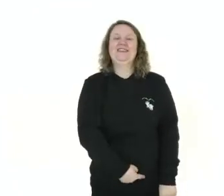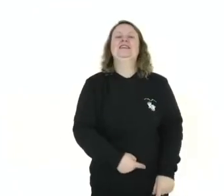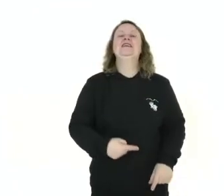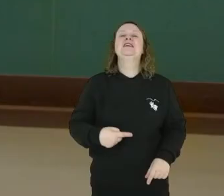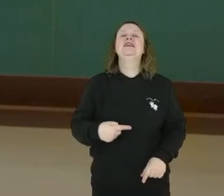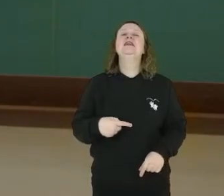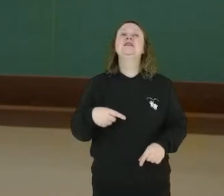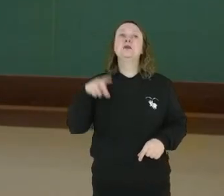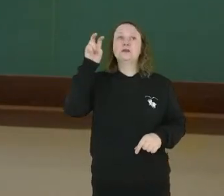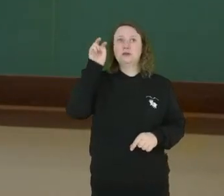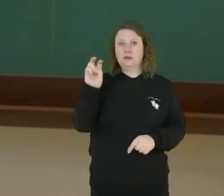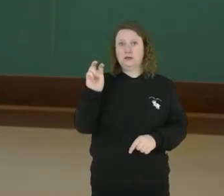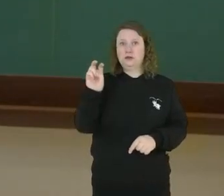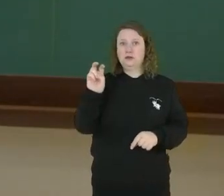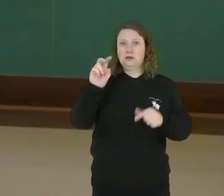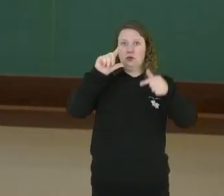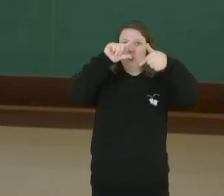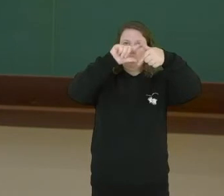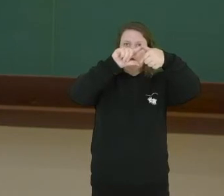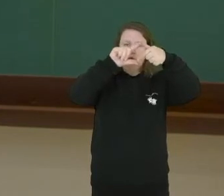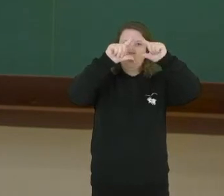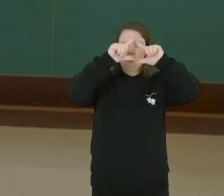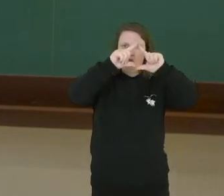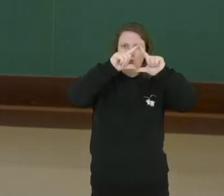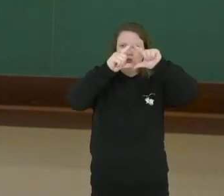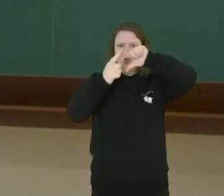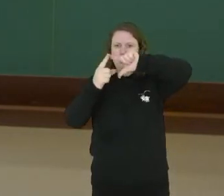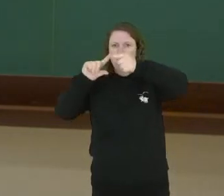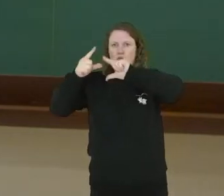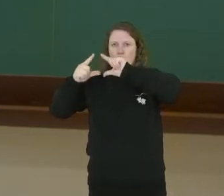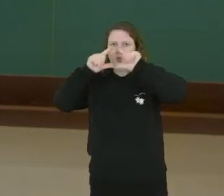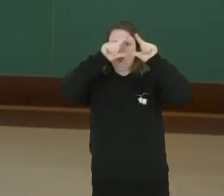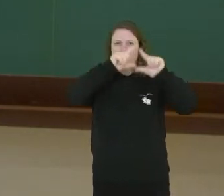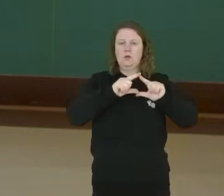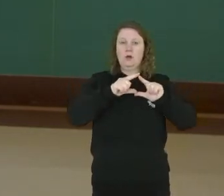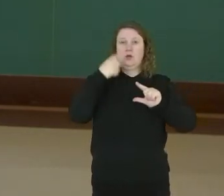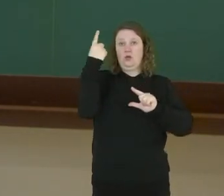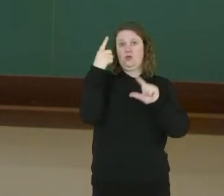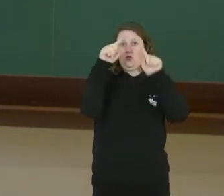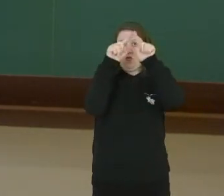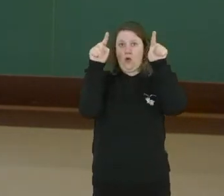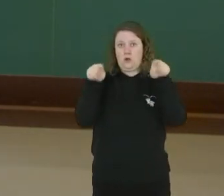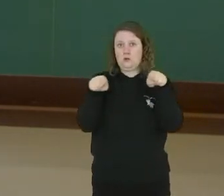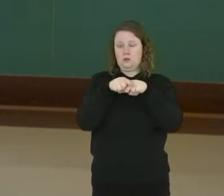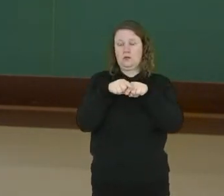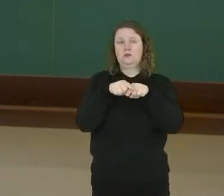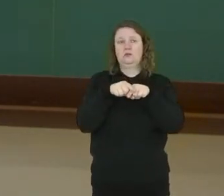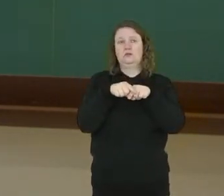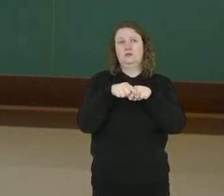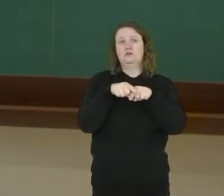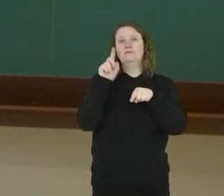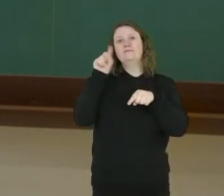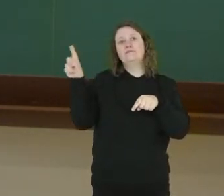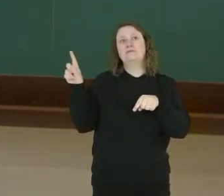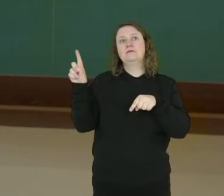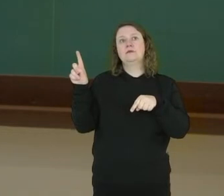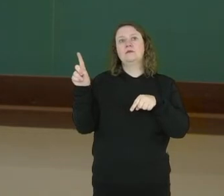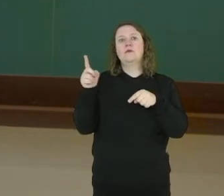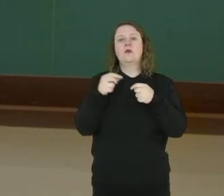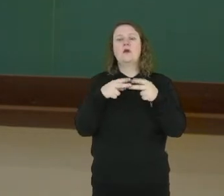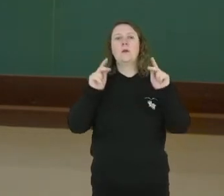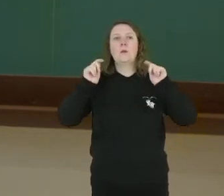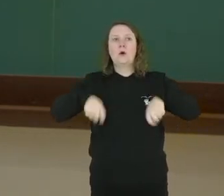lá, 5 triângulos, um quadrado e um paralelogramo. Com essas peças